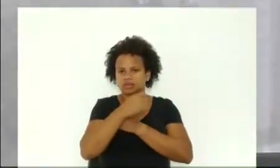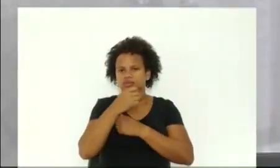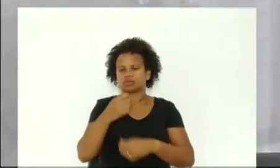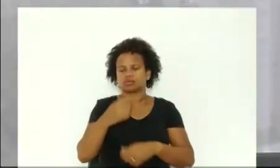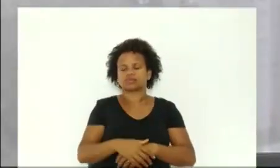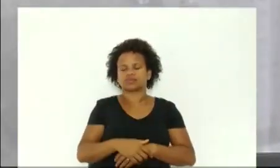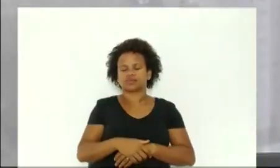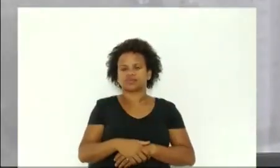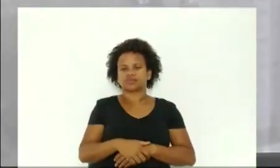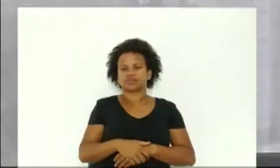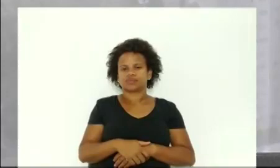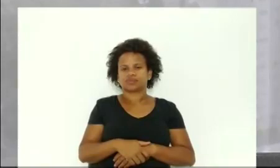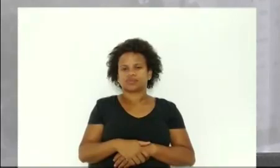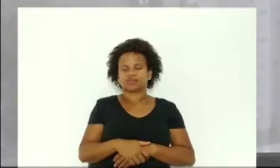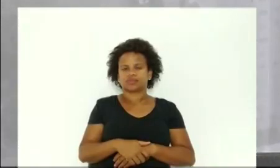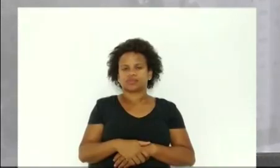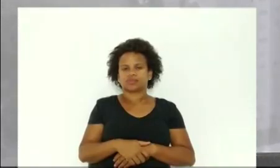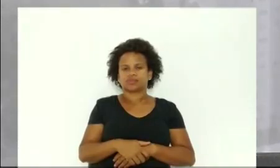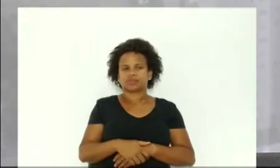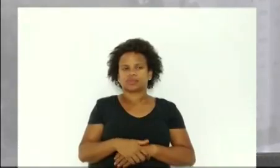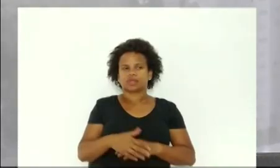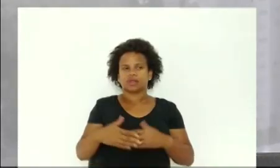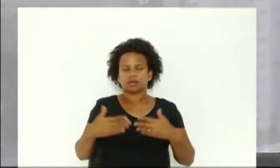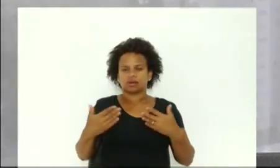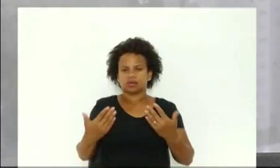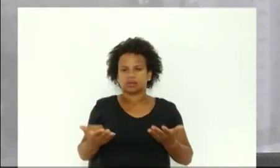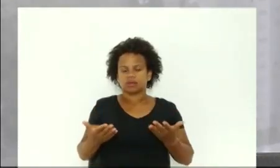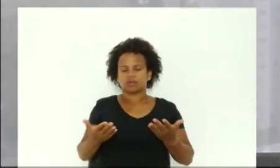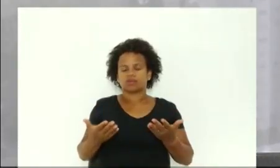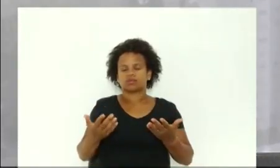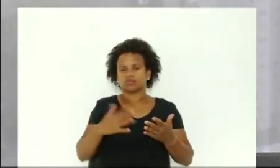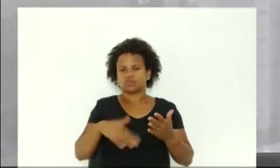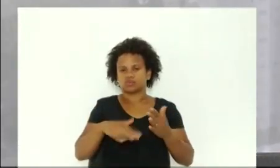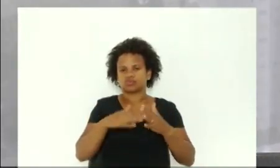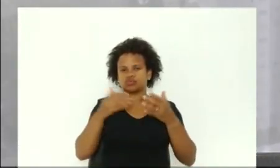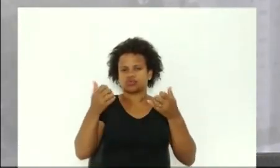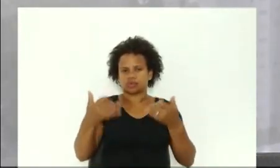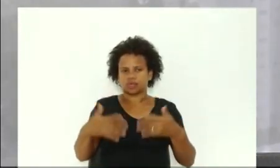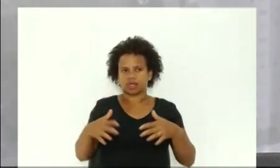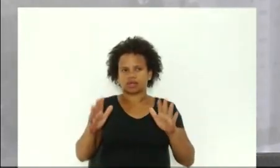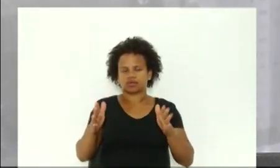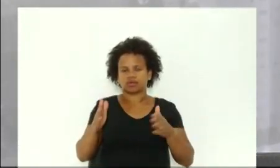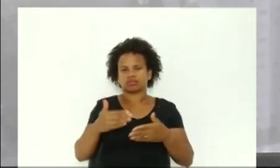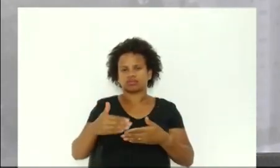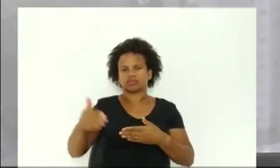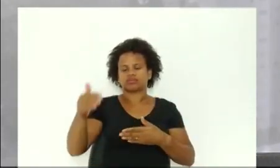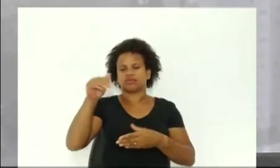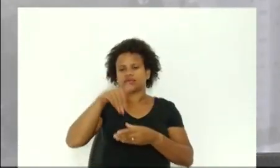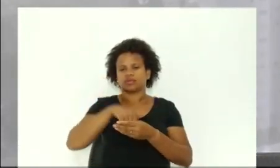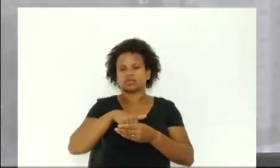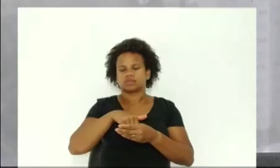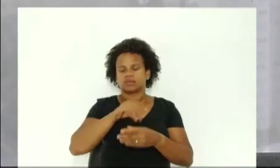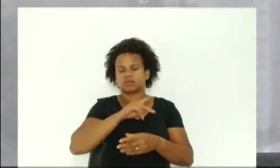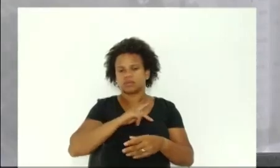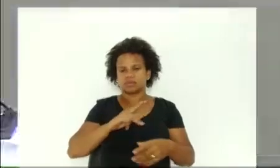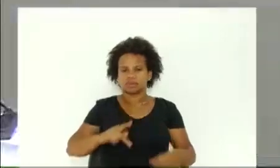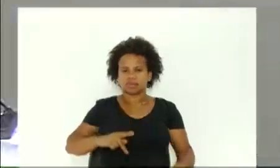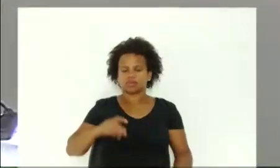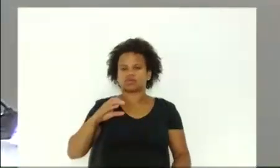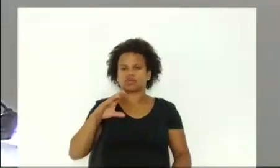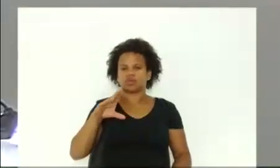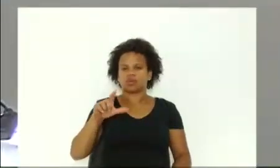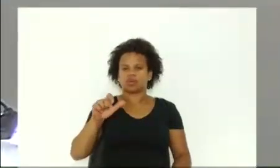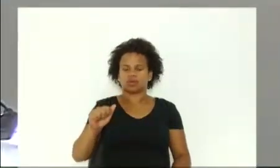Muito bem, então, tudo isto posto, vamos à votação, senhor presidente Kula.